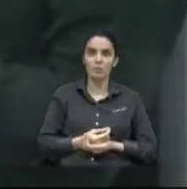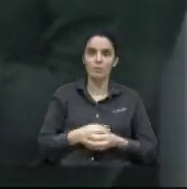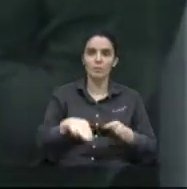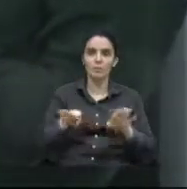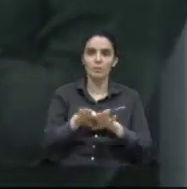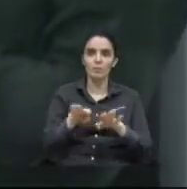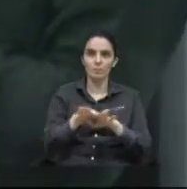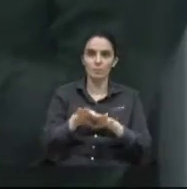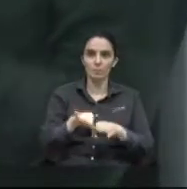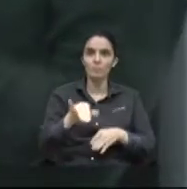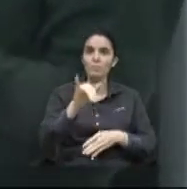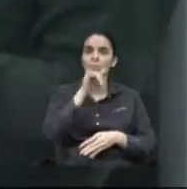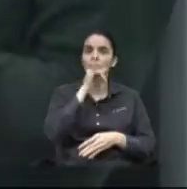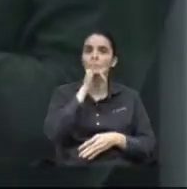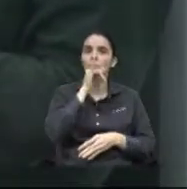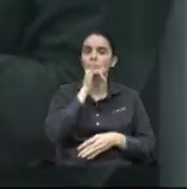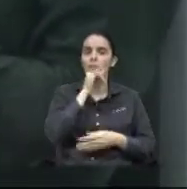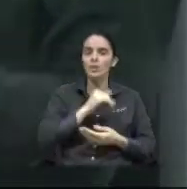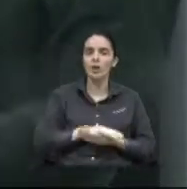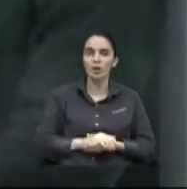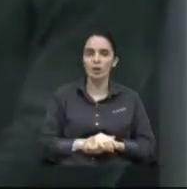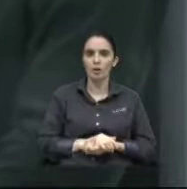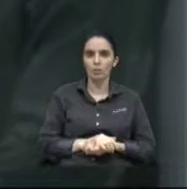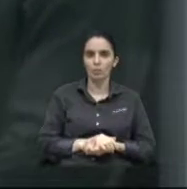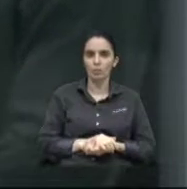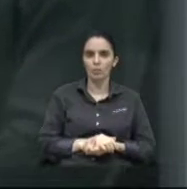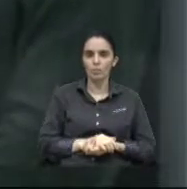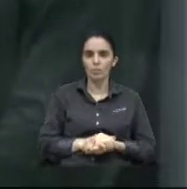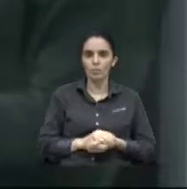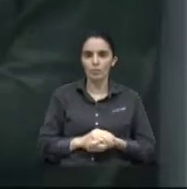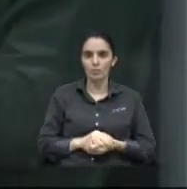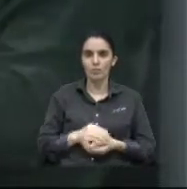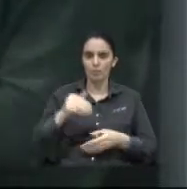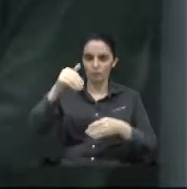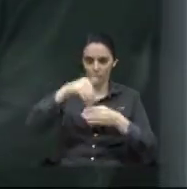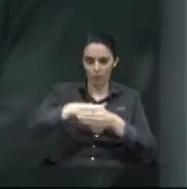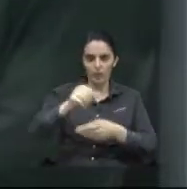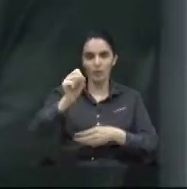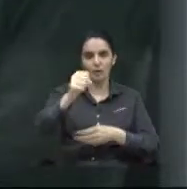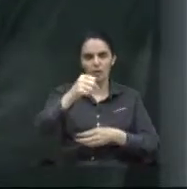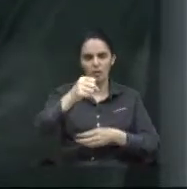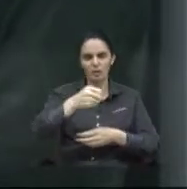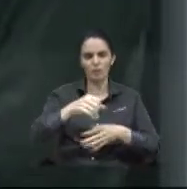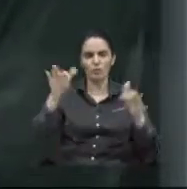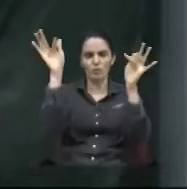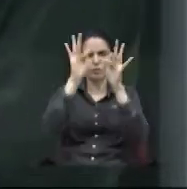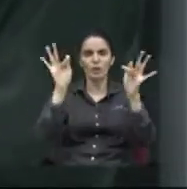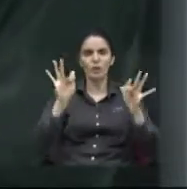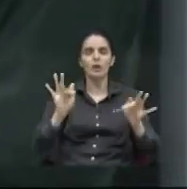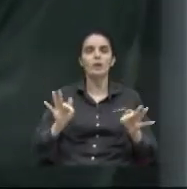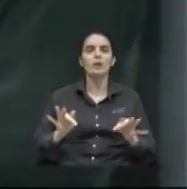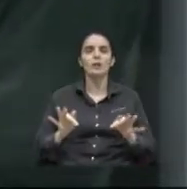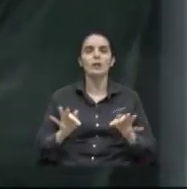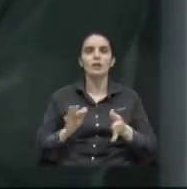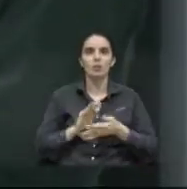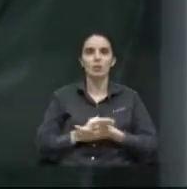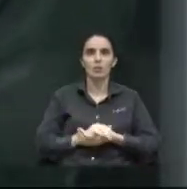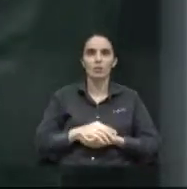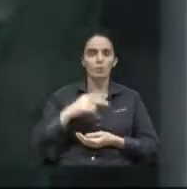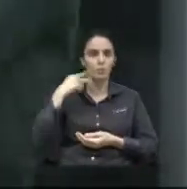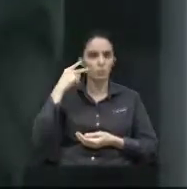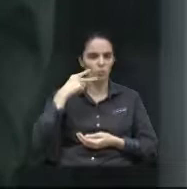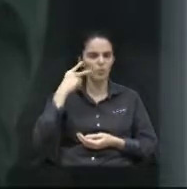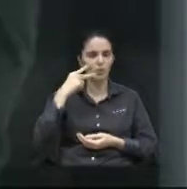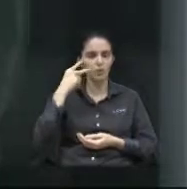de caráter, e lembrando do doutor Romalino, eu vou votar sim com muita satisfação. Então, realmente, nós, vereadores, temos